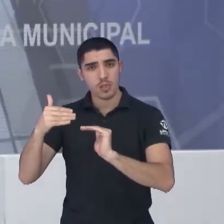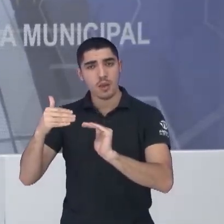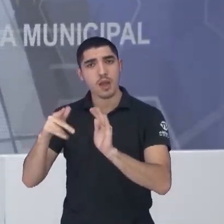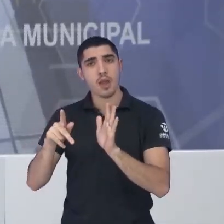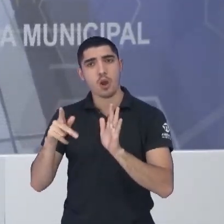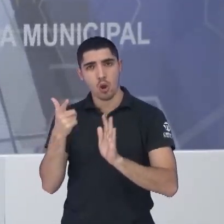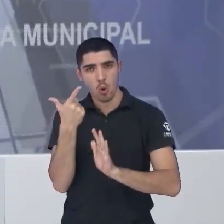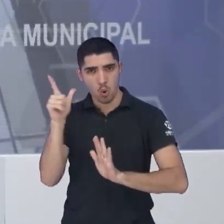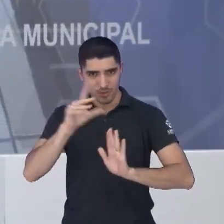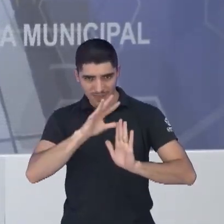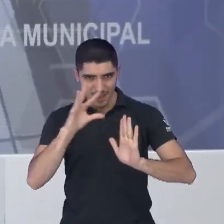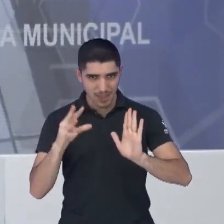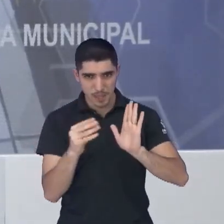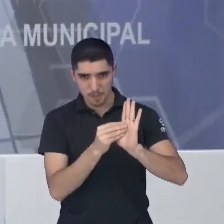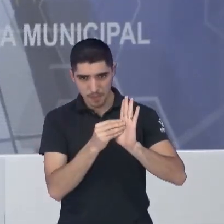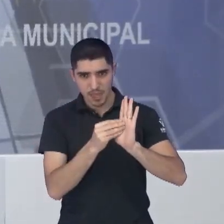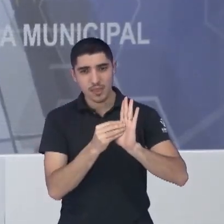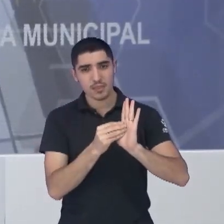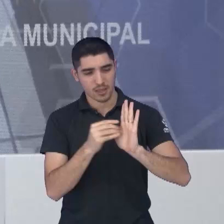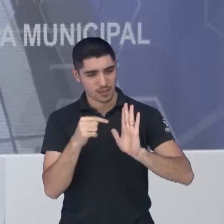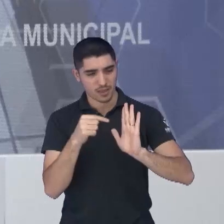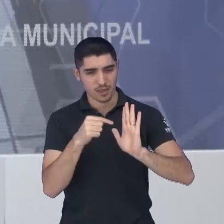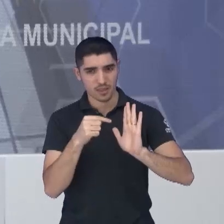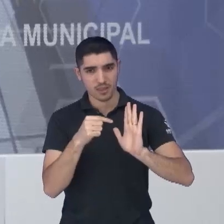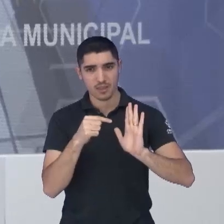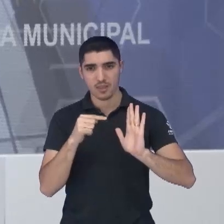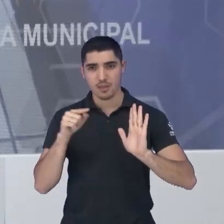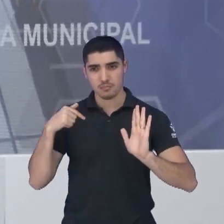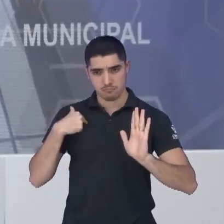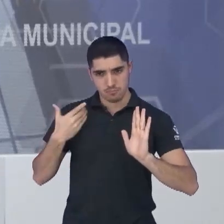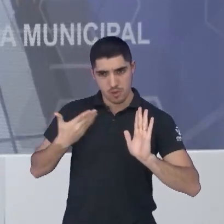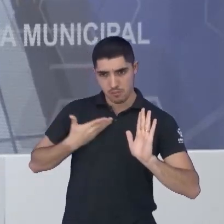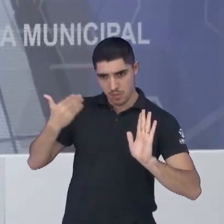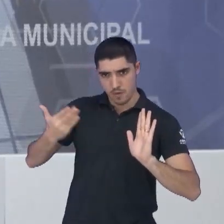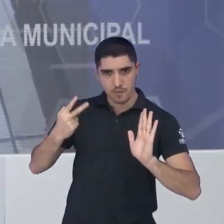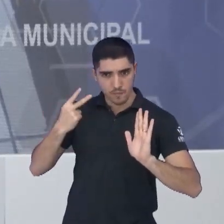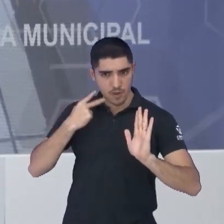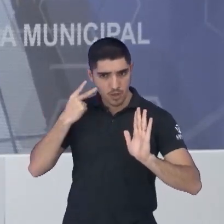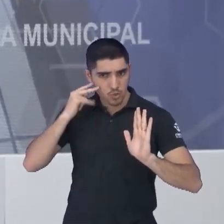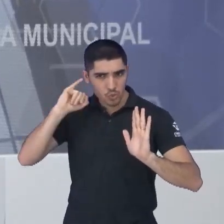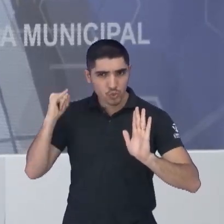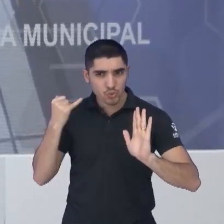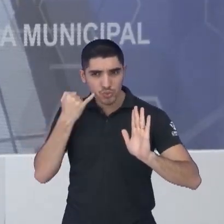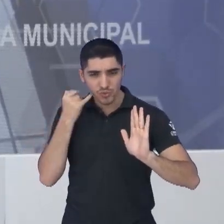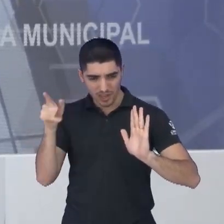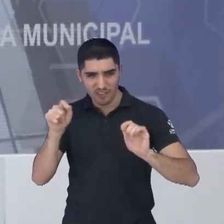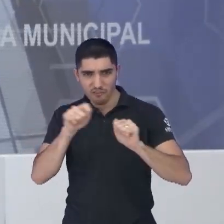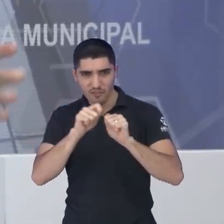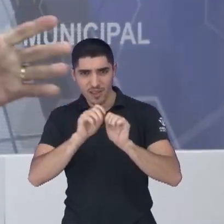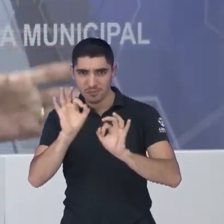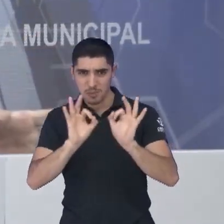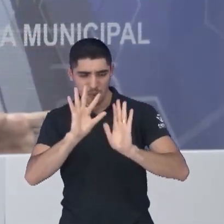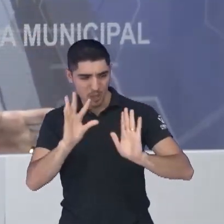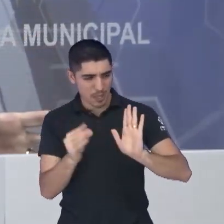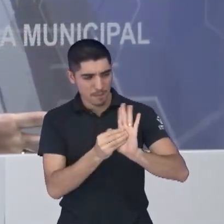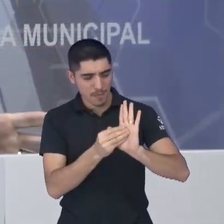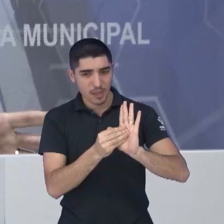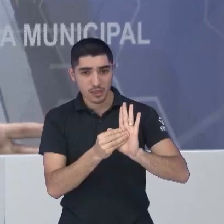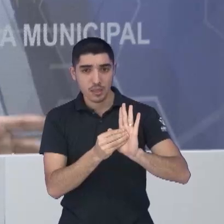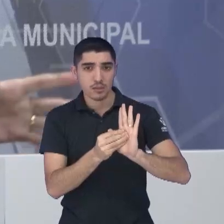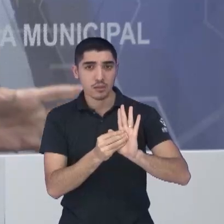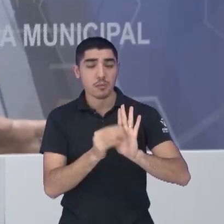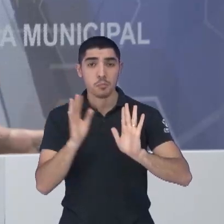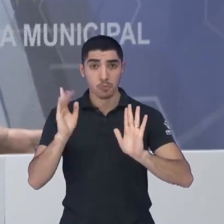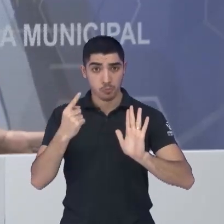com muito respeito, né? A emenda proposta pelo meu colega vereador Juvenil, porque foi aprovada há